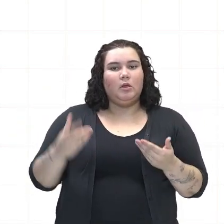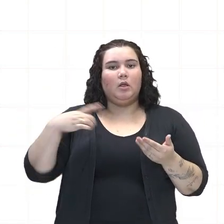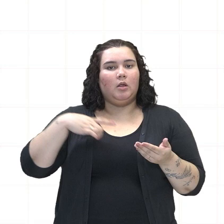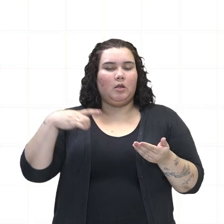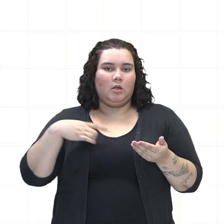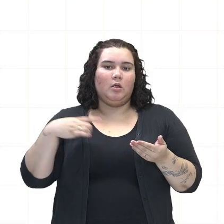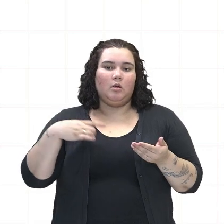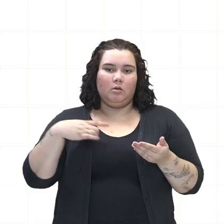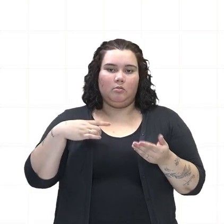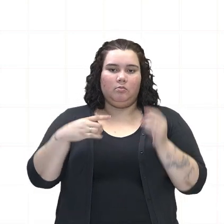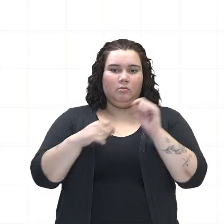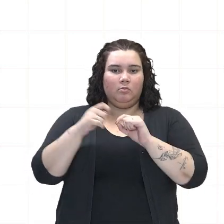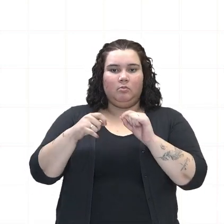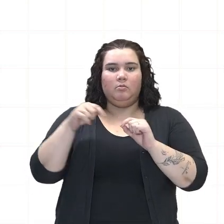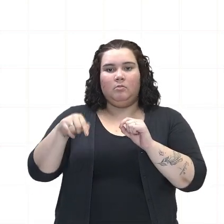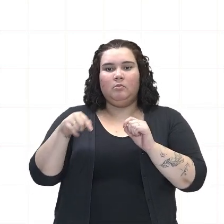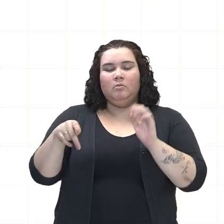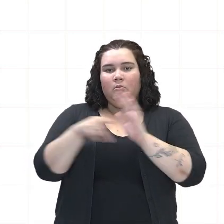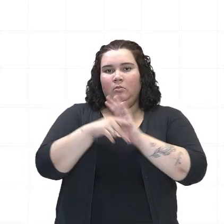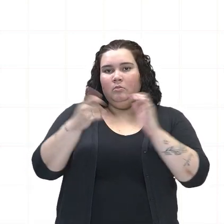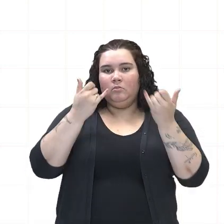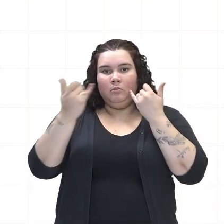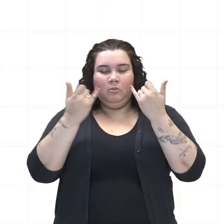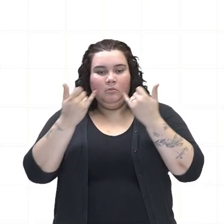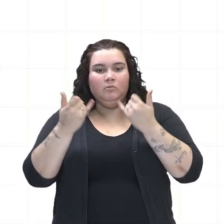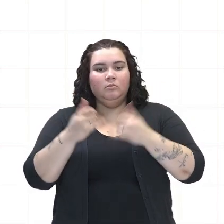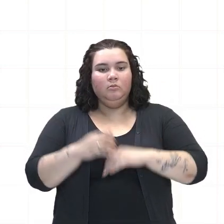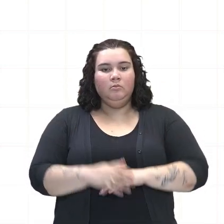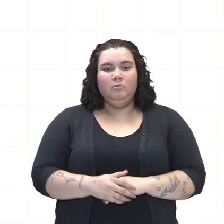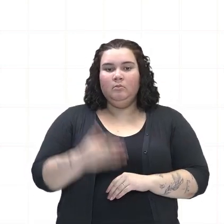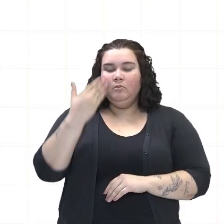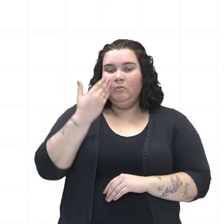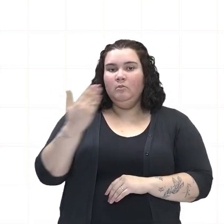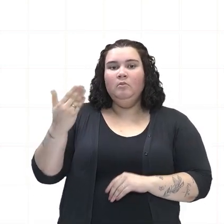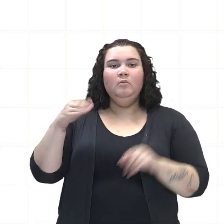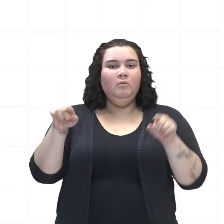essa situação aí, e como a gente vai ver na próxima tela,